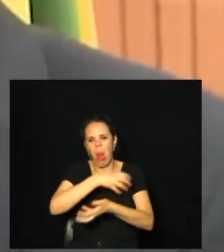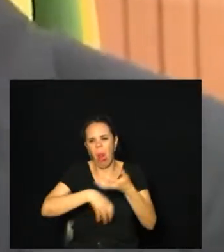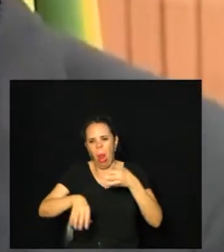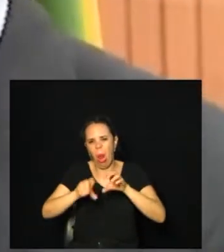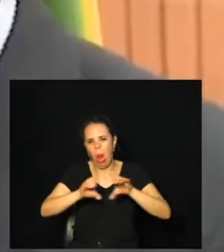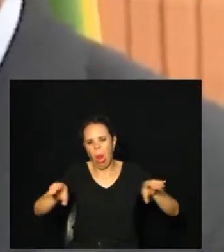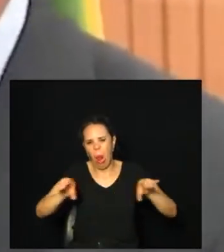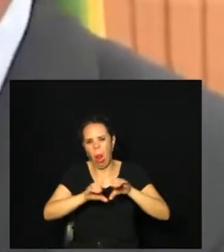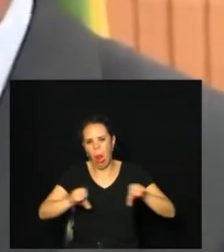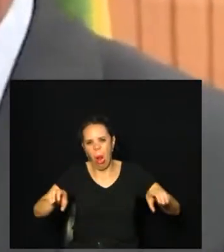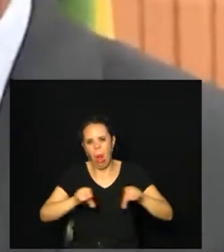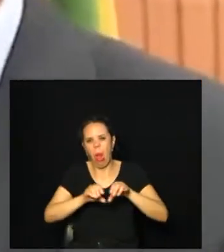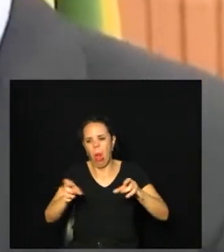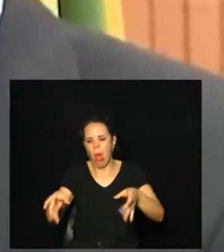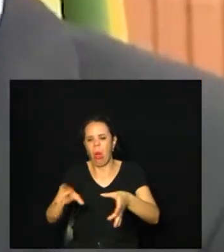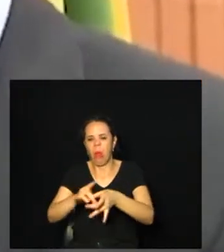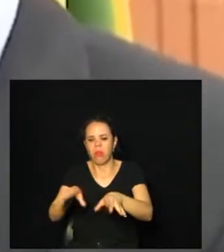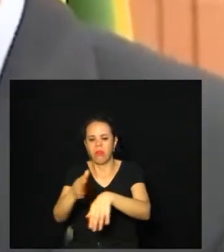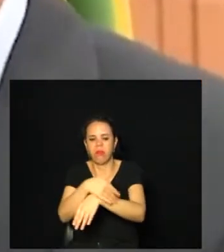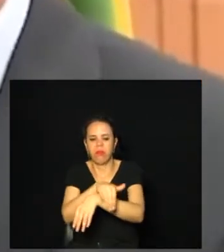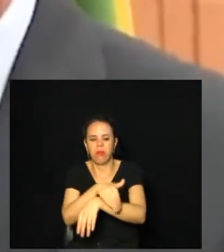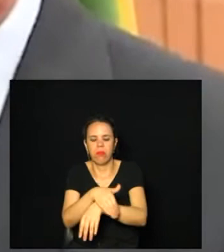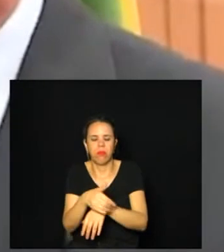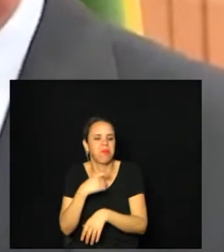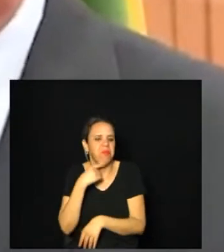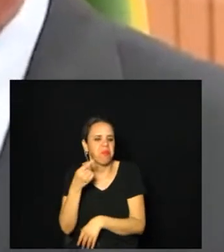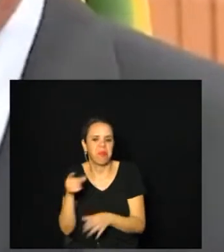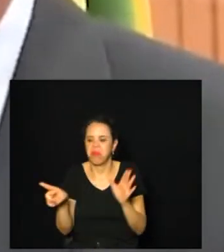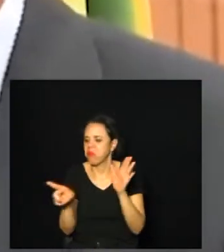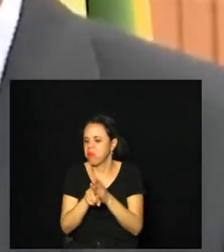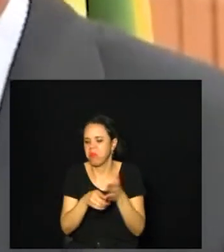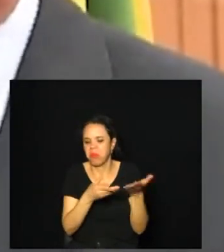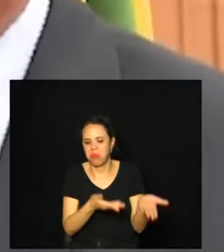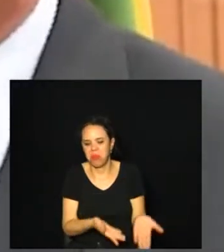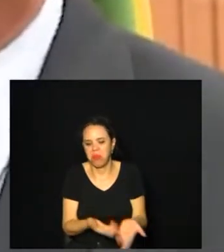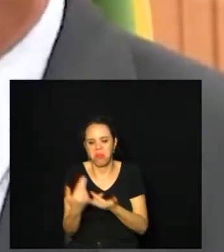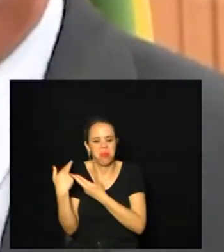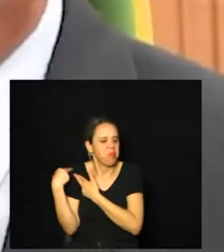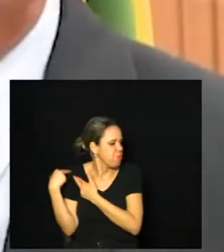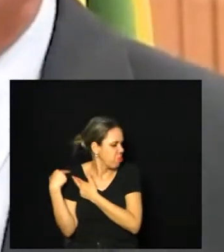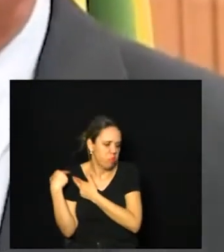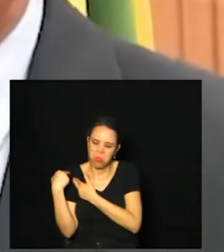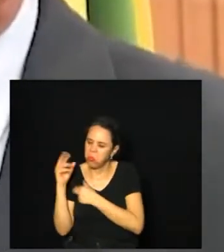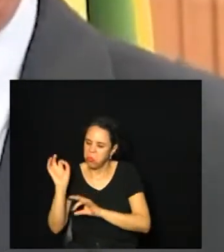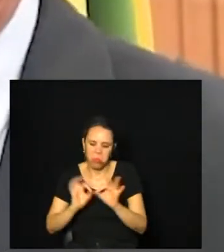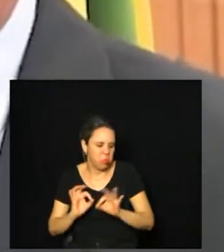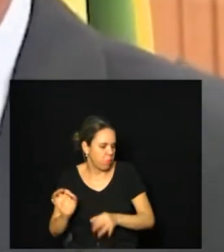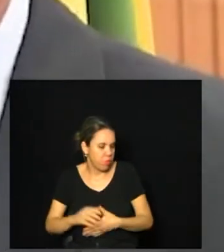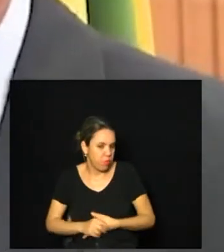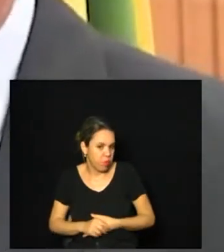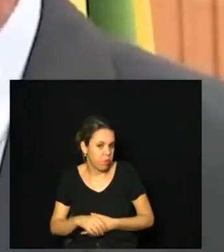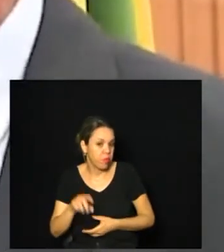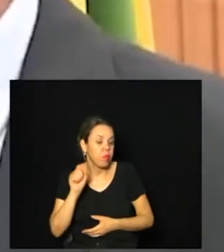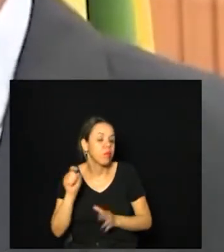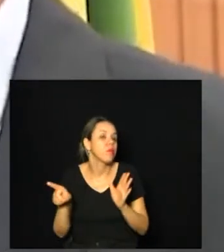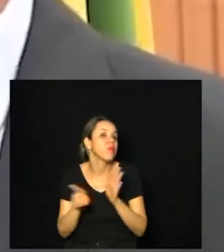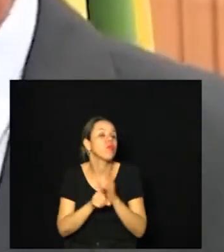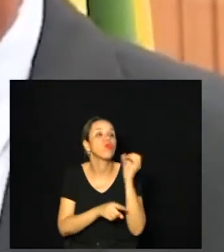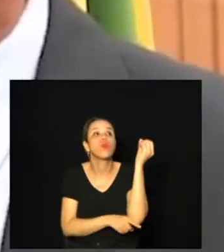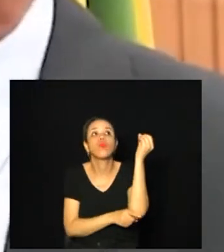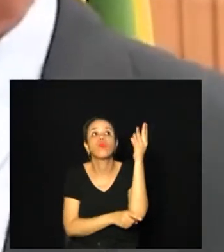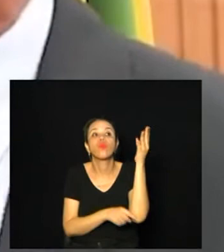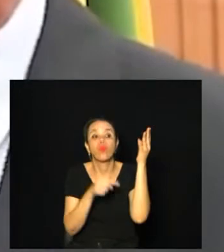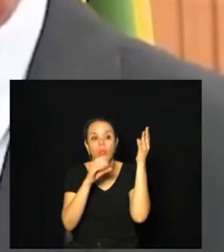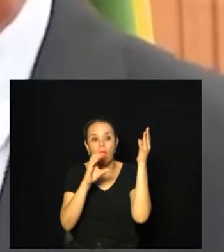cabos solto pela rua, e ninguém é dono daquilo ali, ninguém se responsabiliza. Então, quem é dona dos postes? A